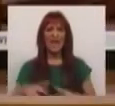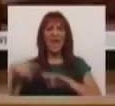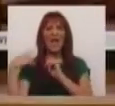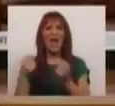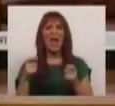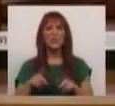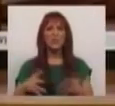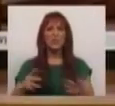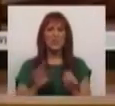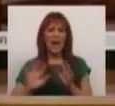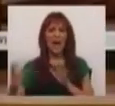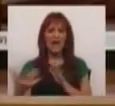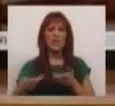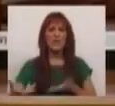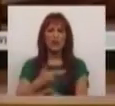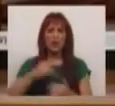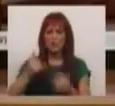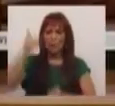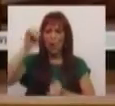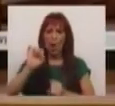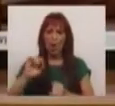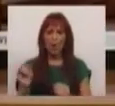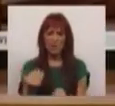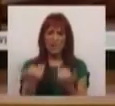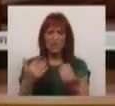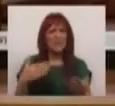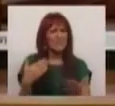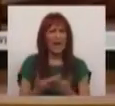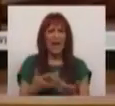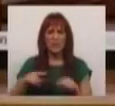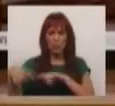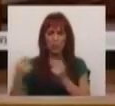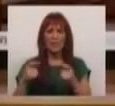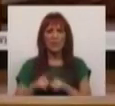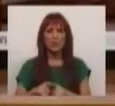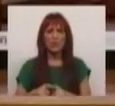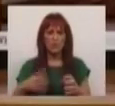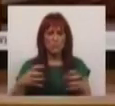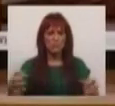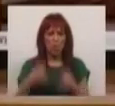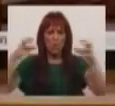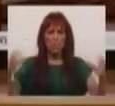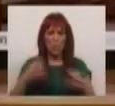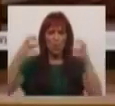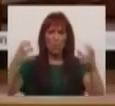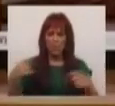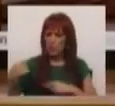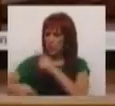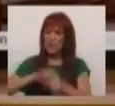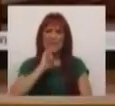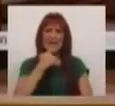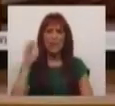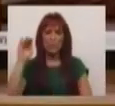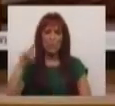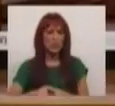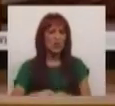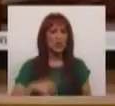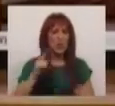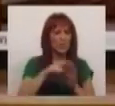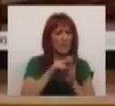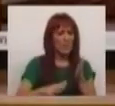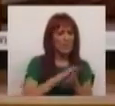discussão em torno da troca automática de informações coloca no centro do debate o conflito permanente entre o segredo bancário e os princípios